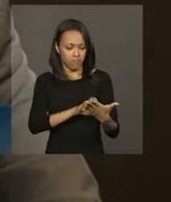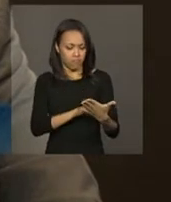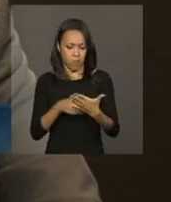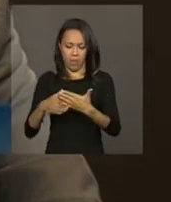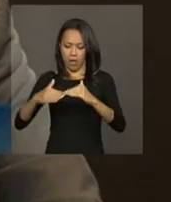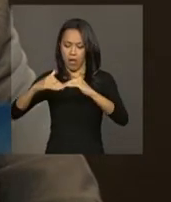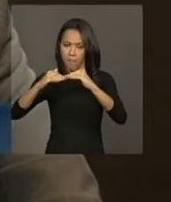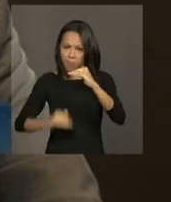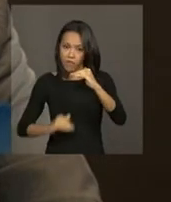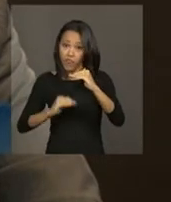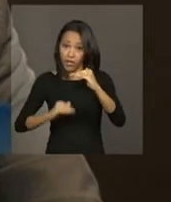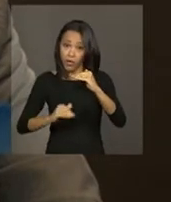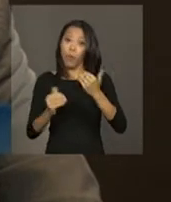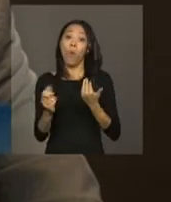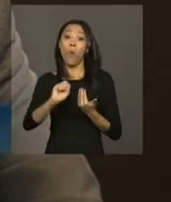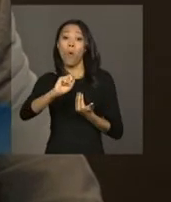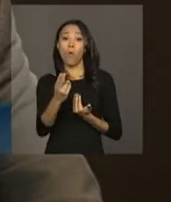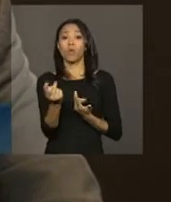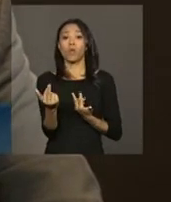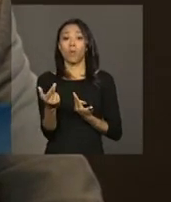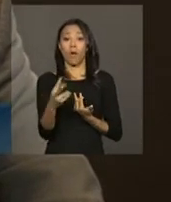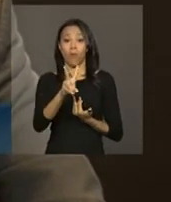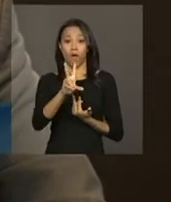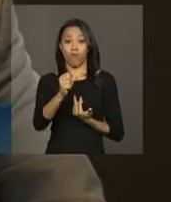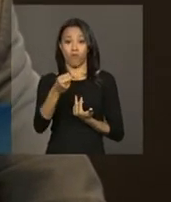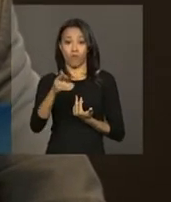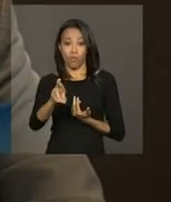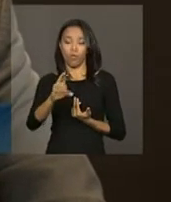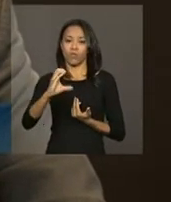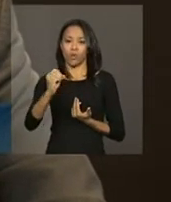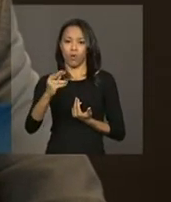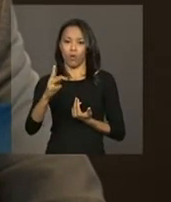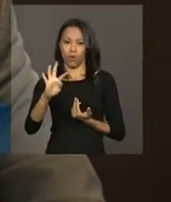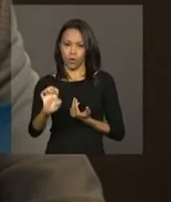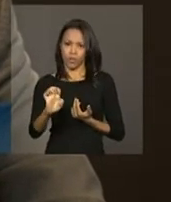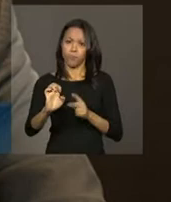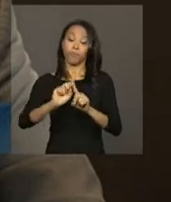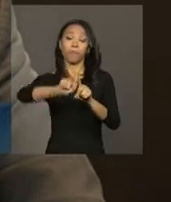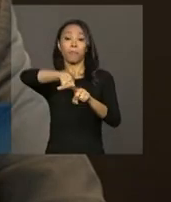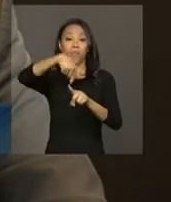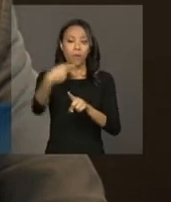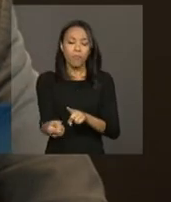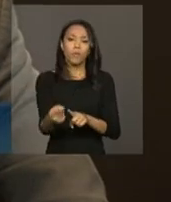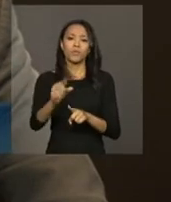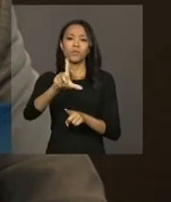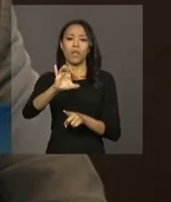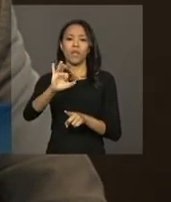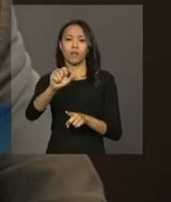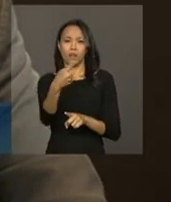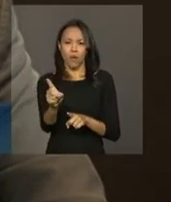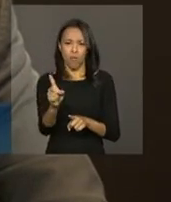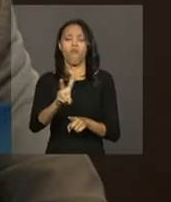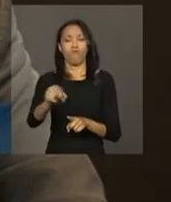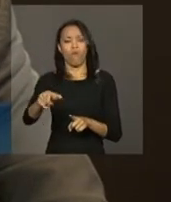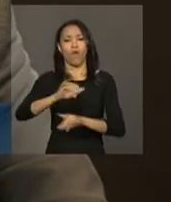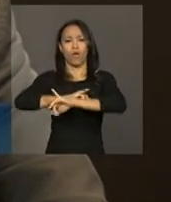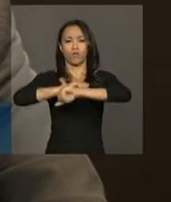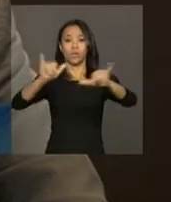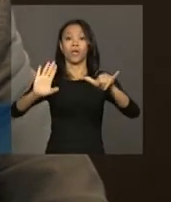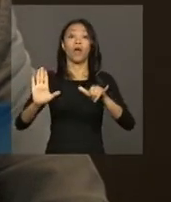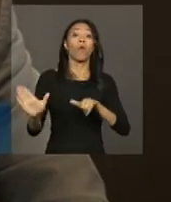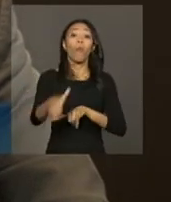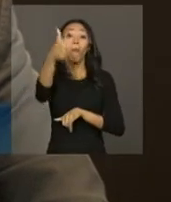inferiores ou iguais ao valor de corte anteriormente ao início do do leilão A viva voz informarei o valor do menor